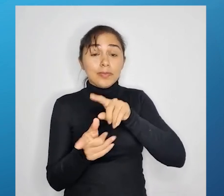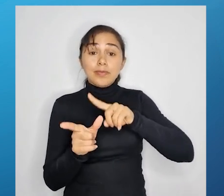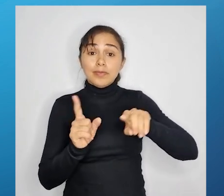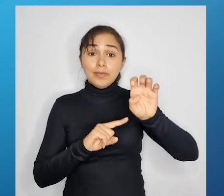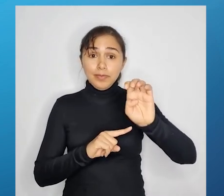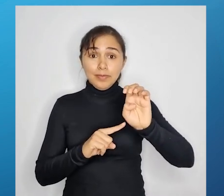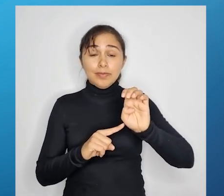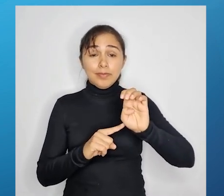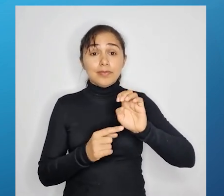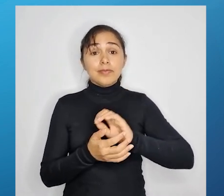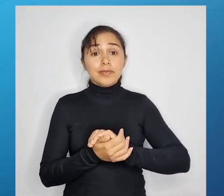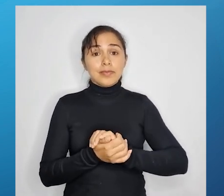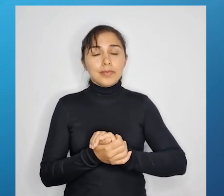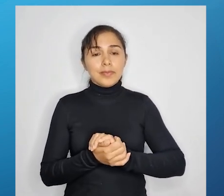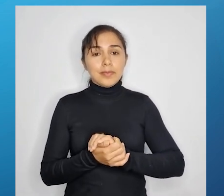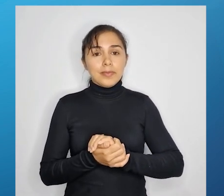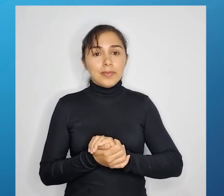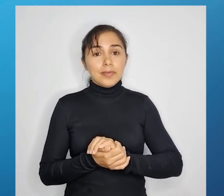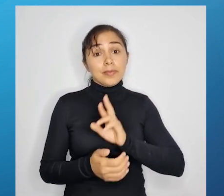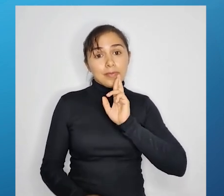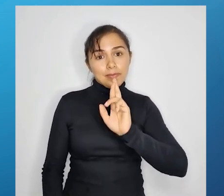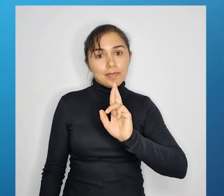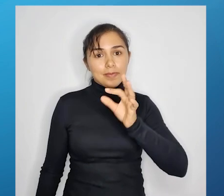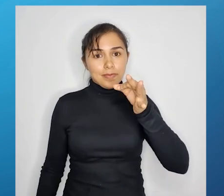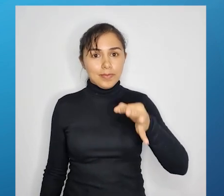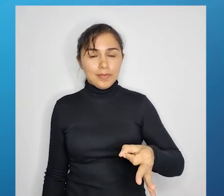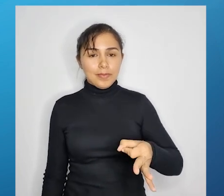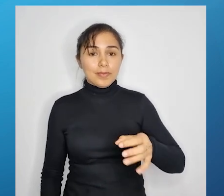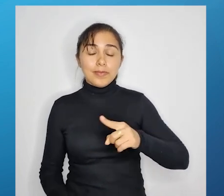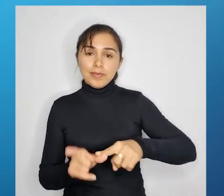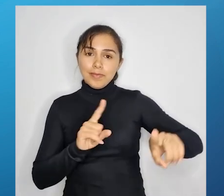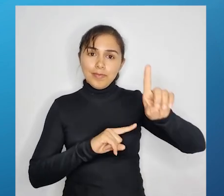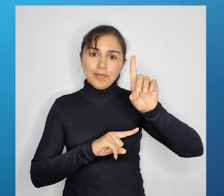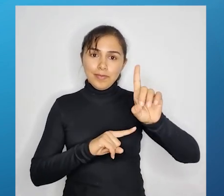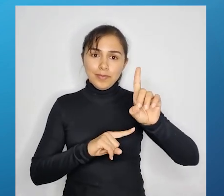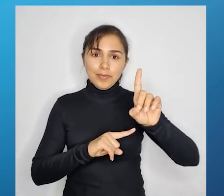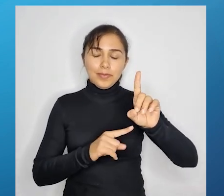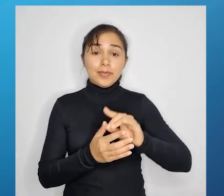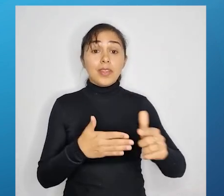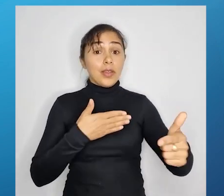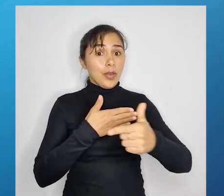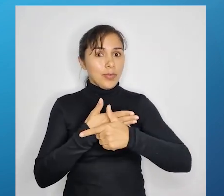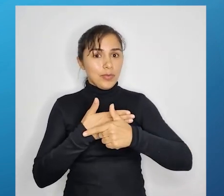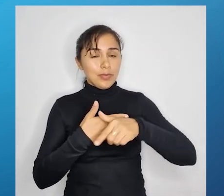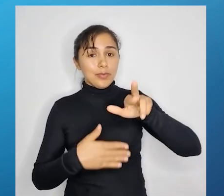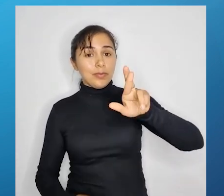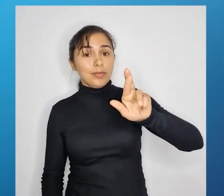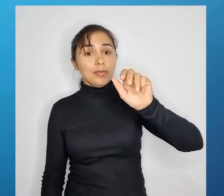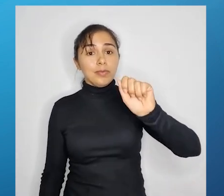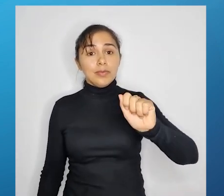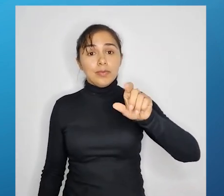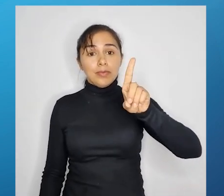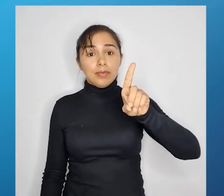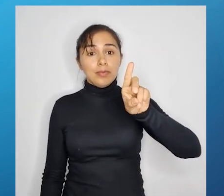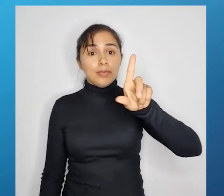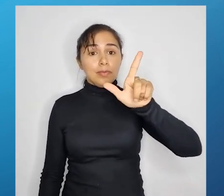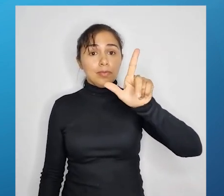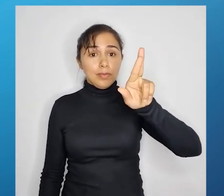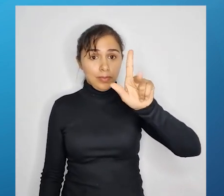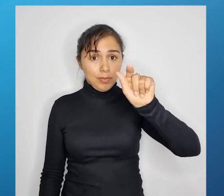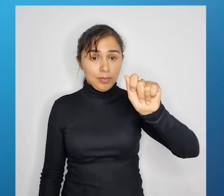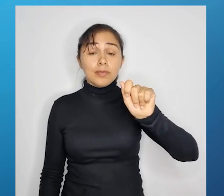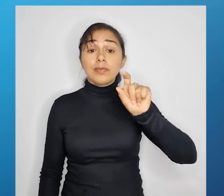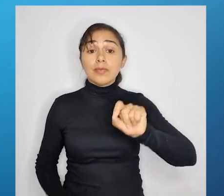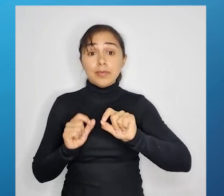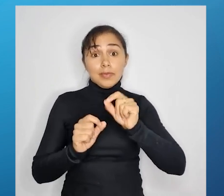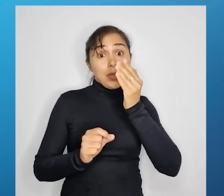E, secretar a concha. Qual é a nossa resposta? Letra D, a função da rádula é ralar os alimentos.